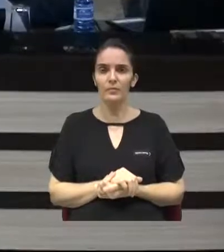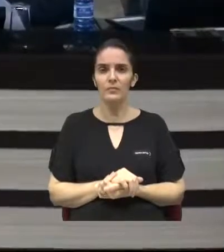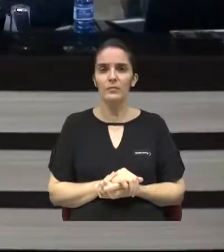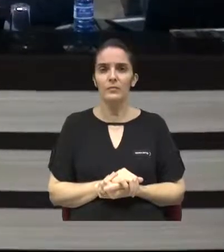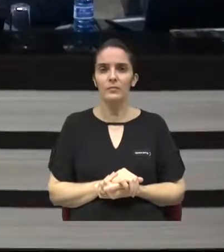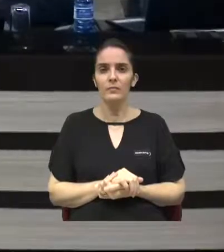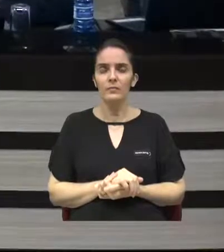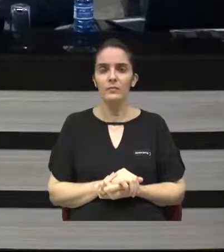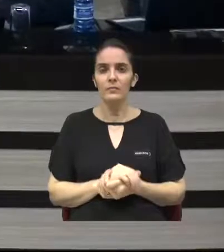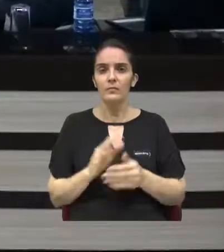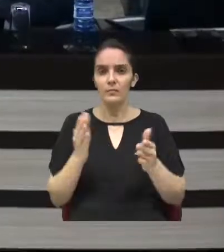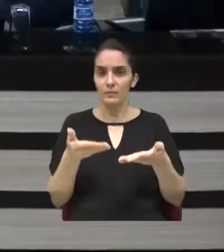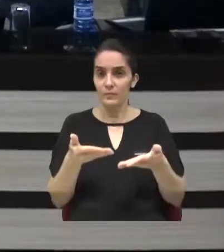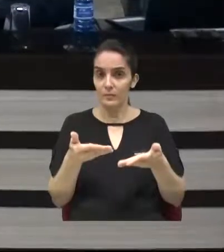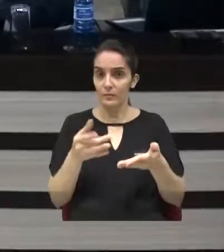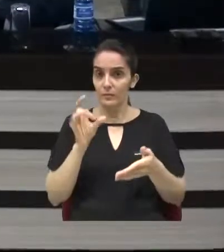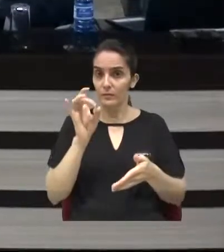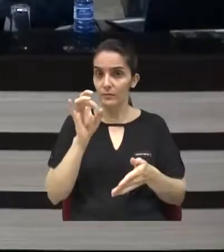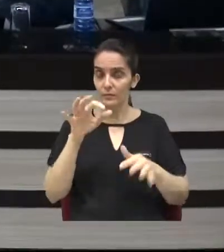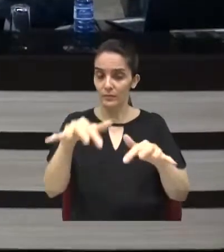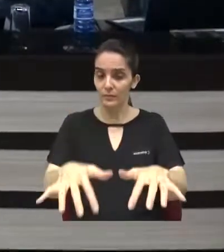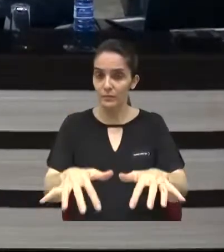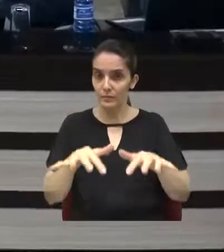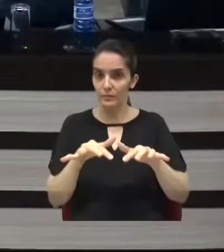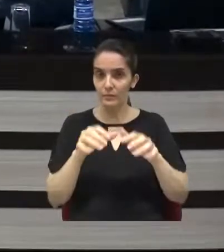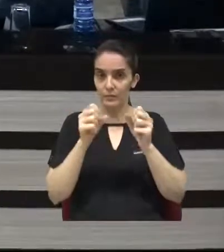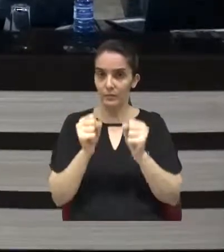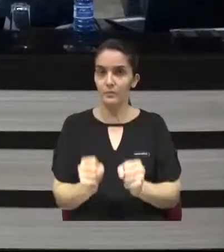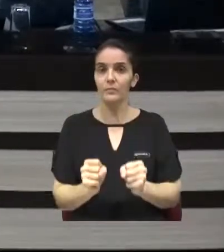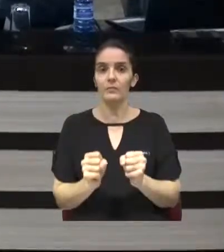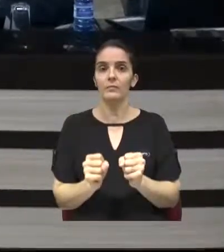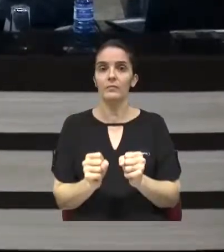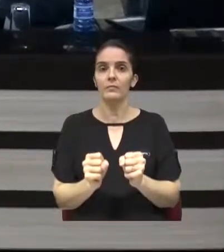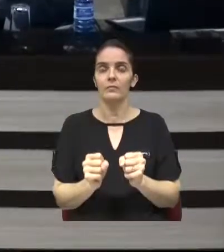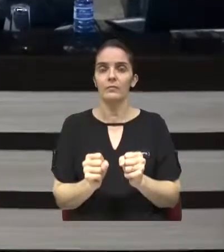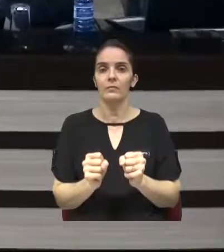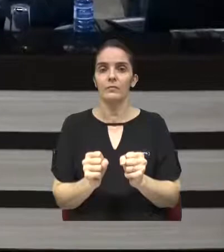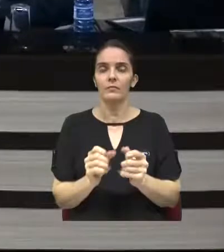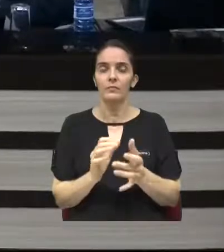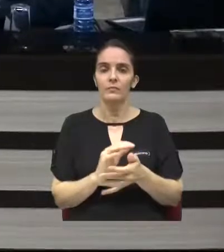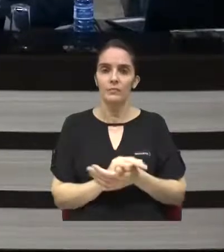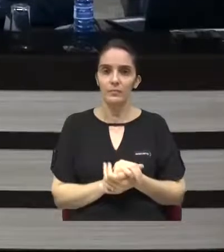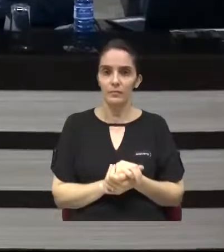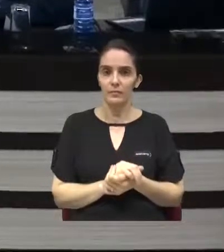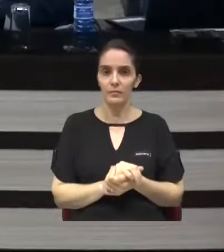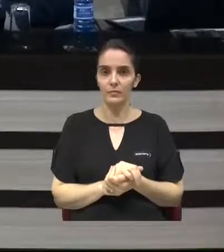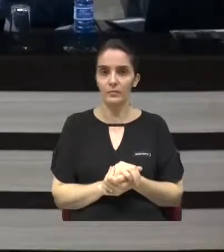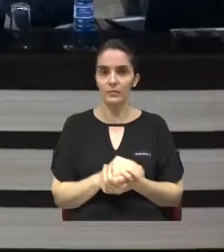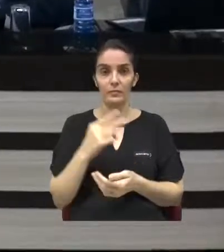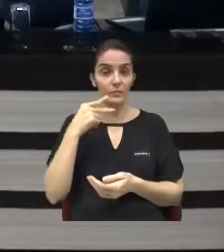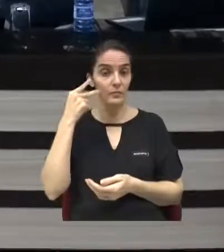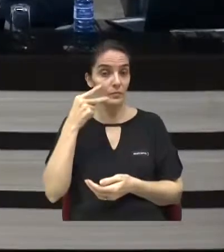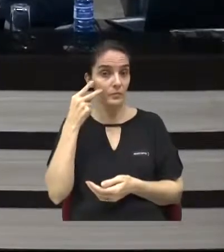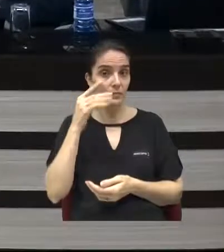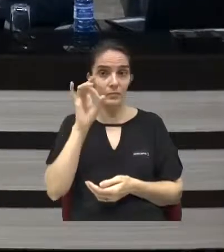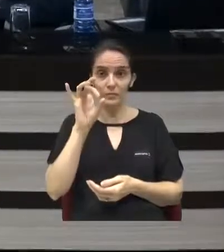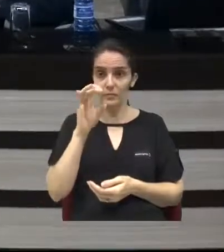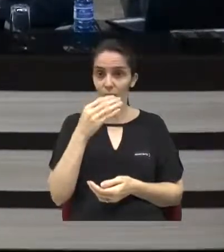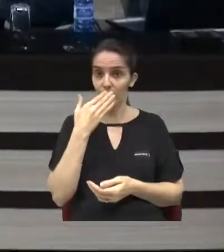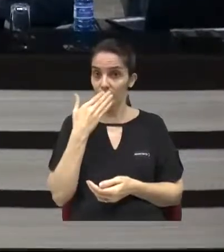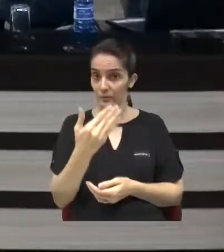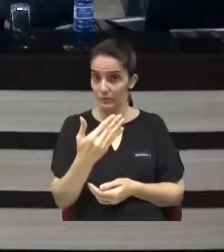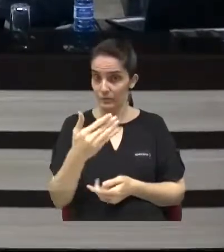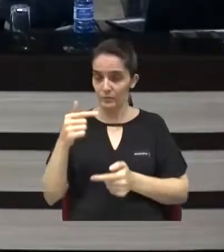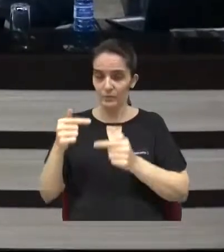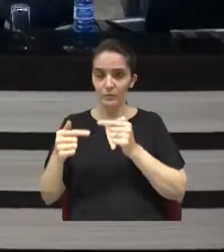Essa é uma competência exclusiva do plenário da Câmara Municipal na excelsa manifestação dos vereadores, discutindo